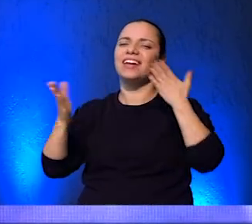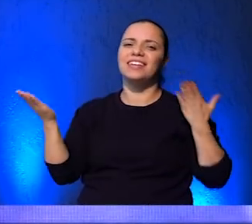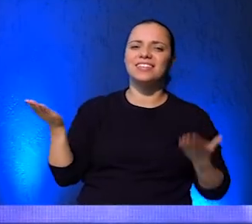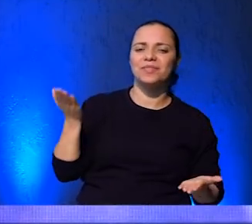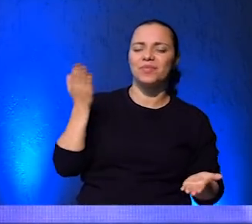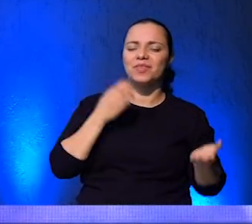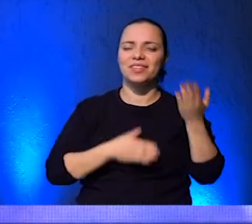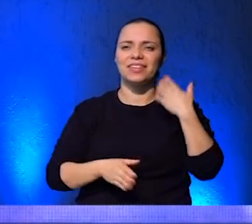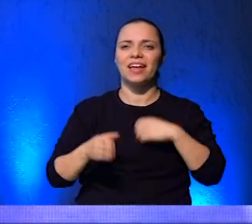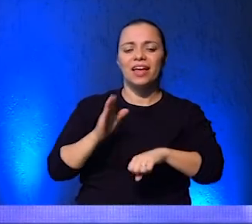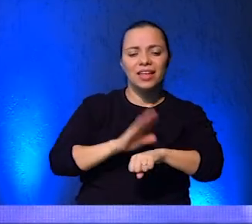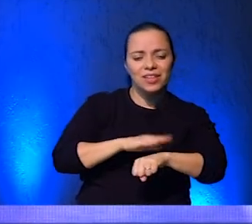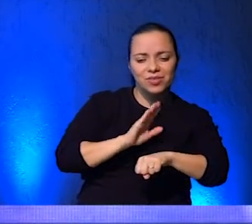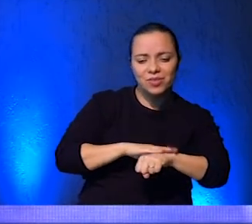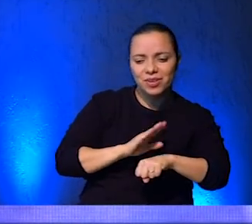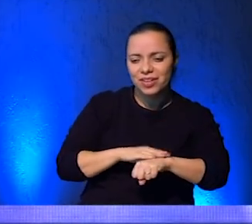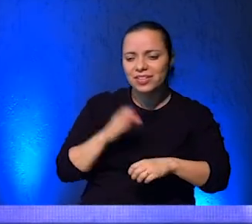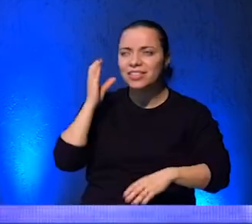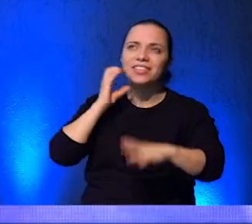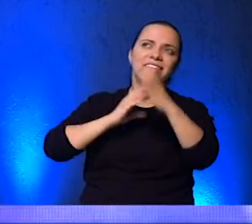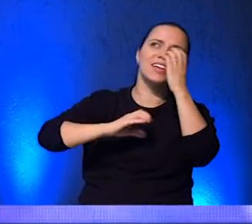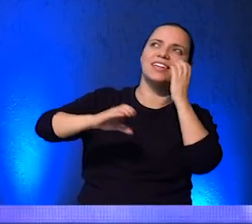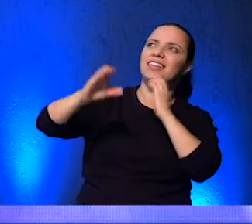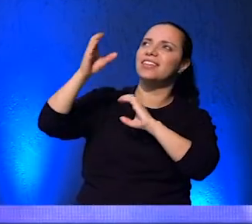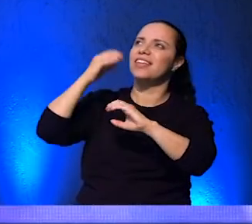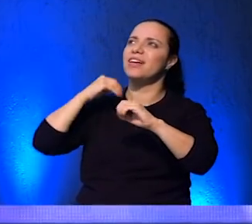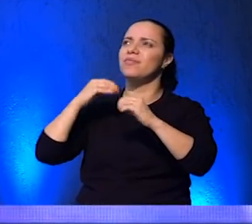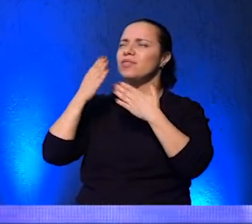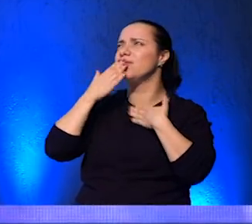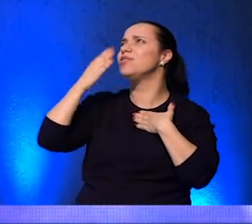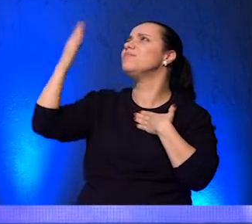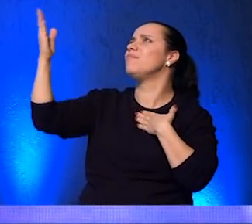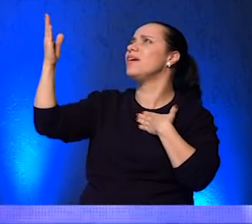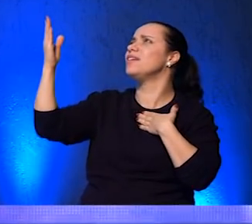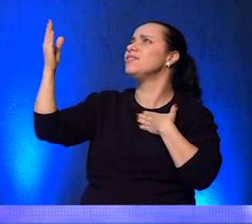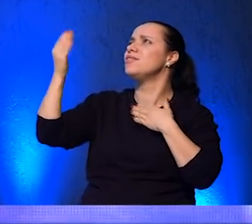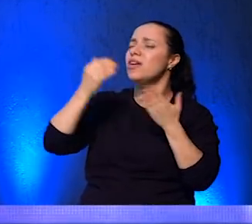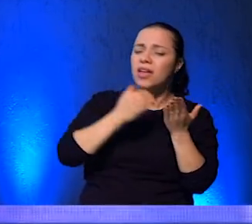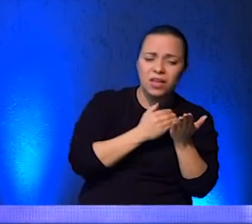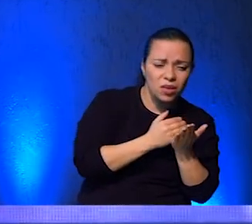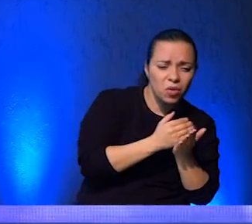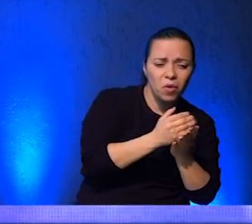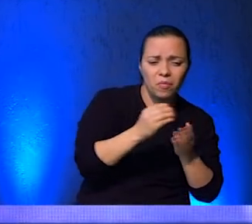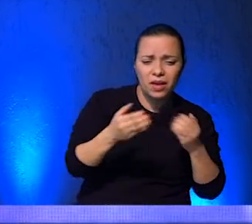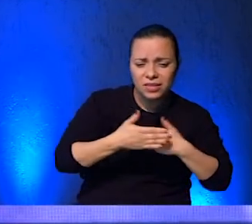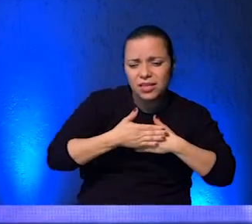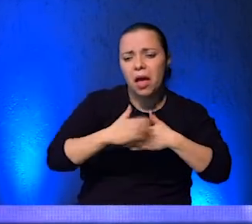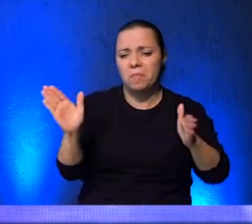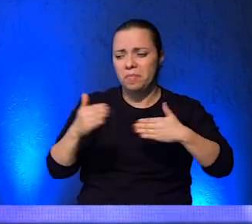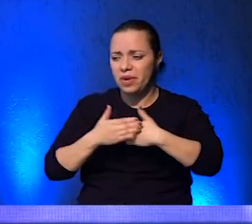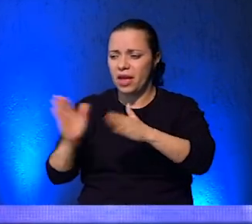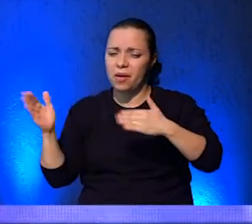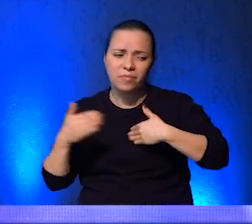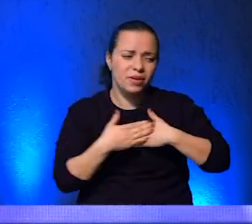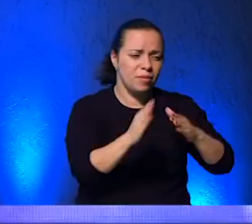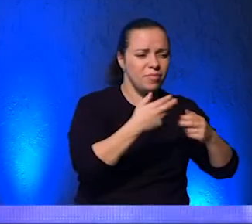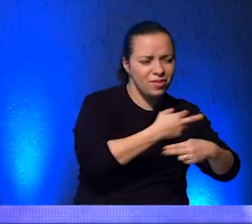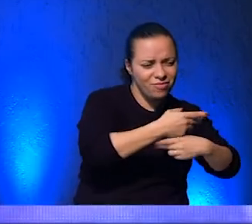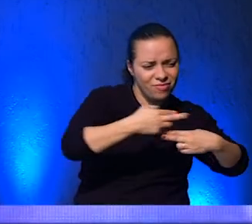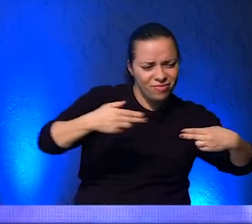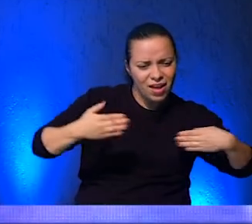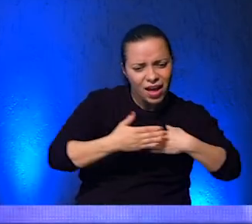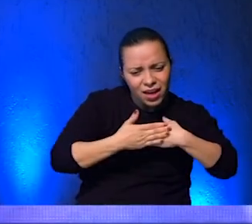plantamos essa canção senhor te peço que portas de milagre se materializem na vida dessa pessoa